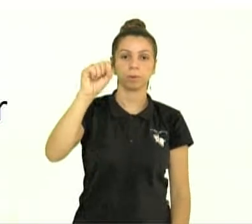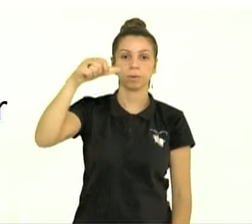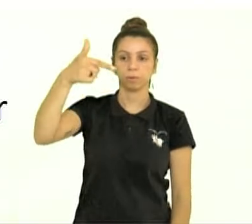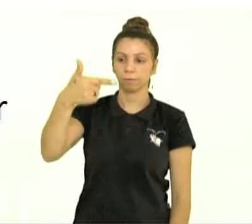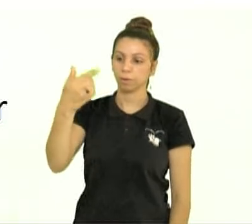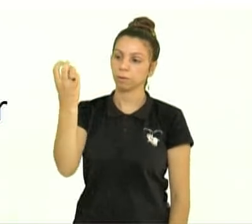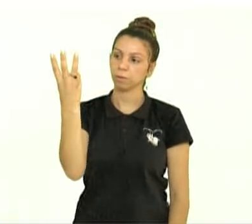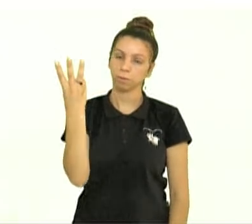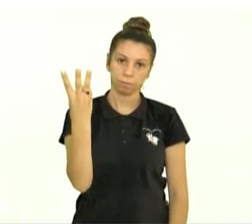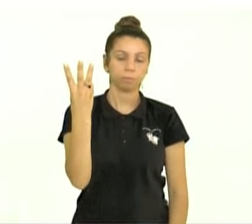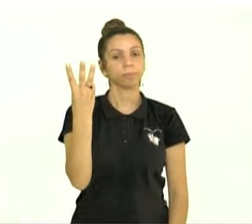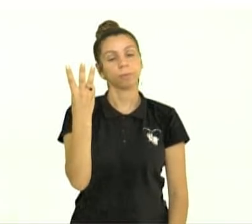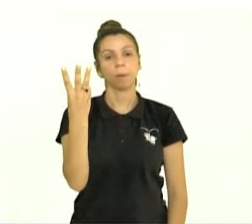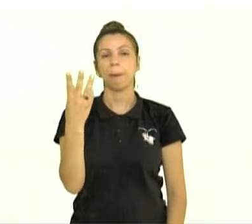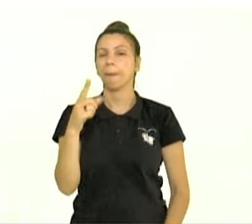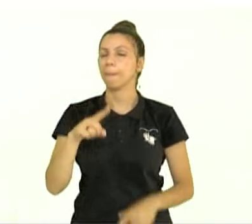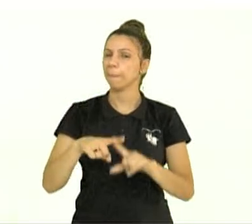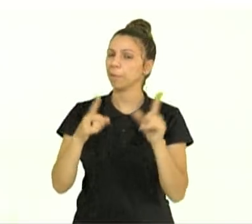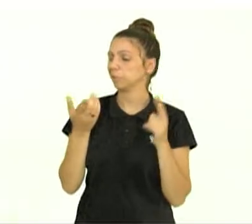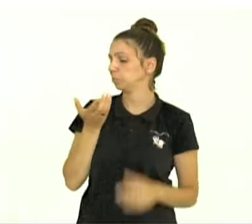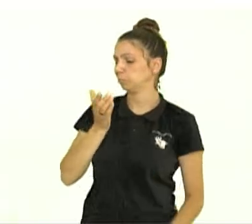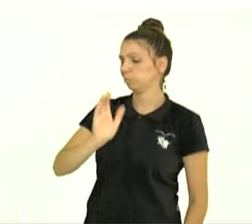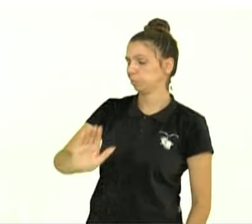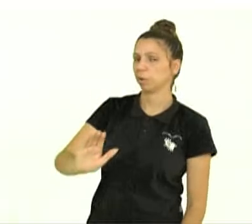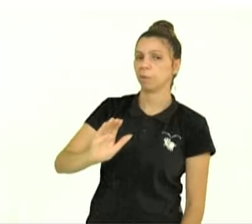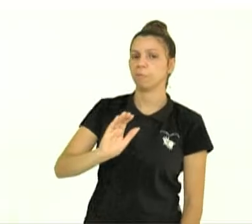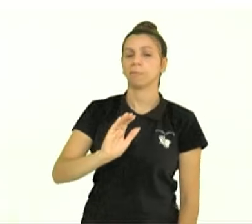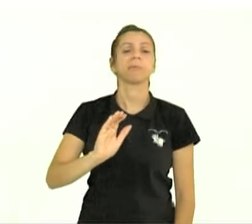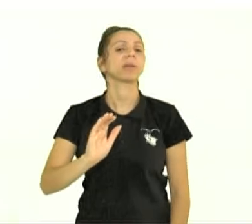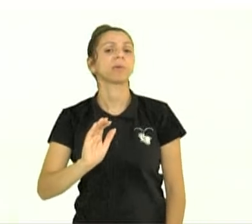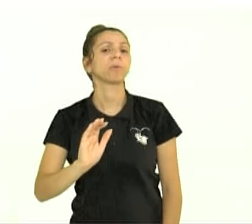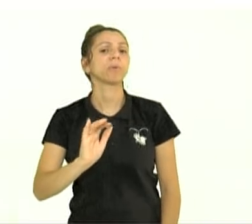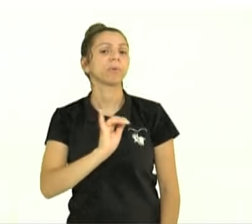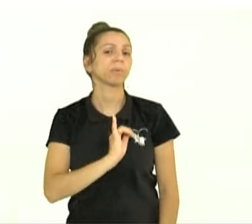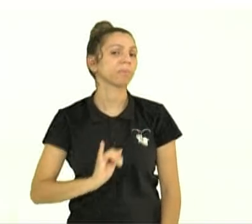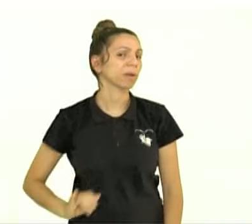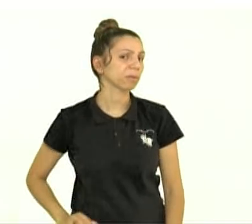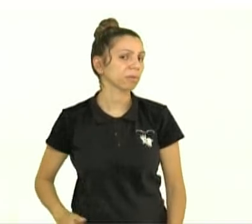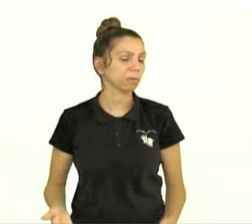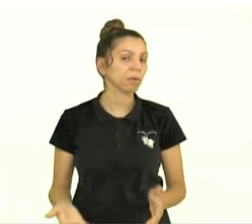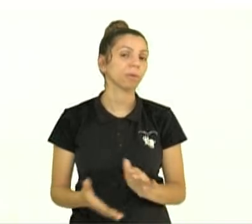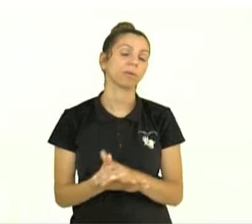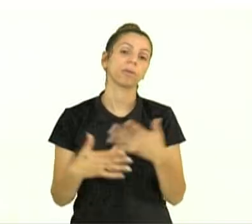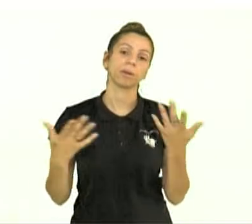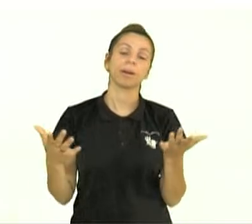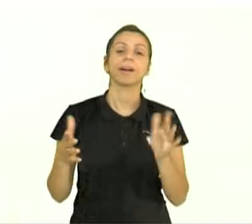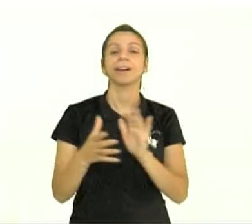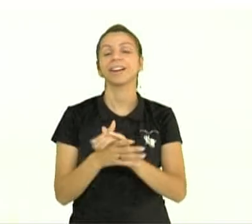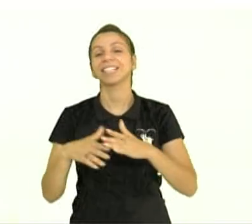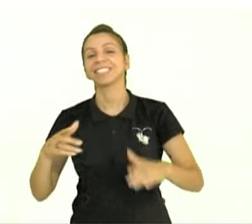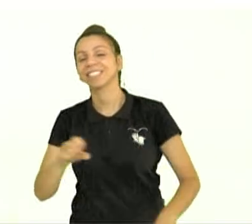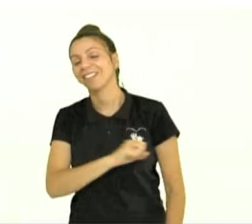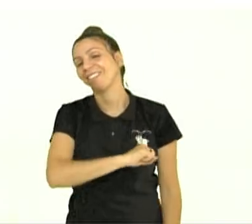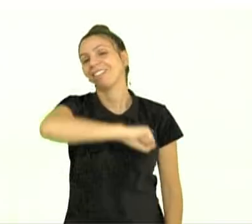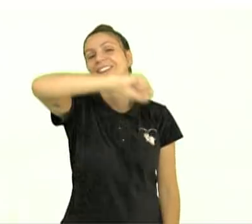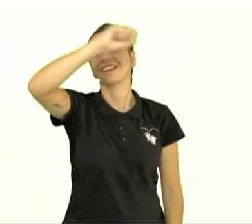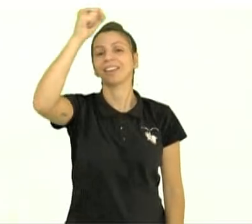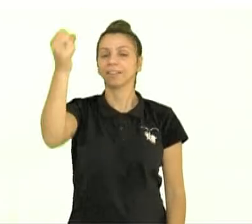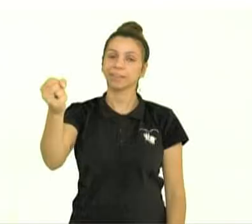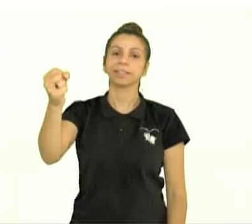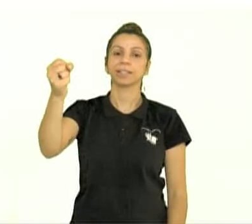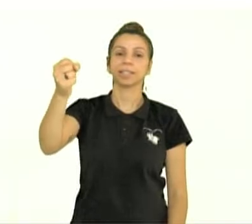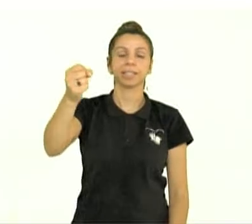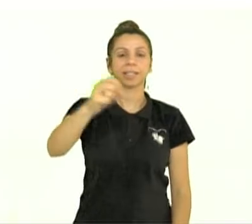foi rejeitado pelo imperador. O que é o problema? O imperador acabou de declarar a independência, gritou ali